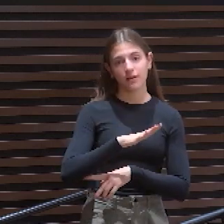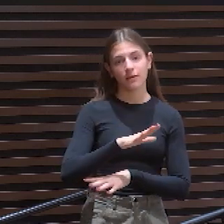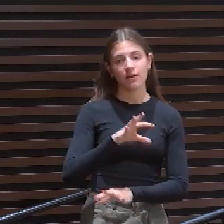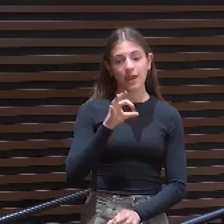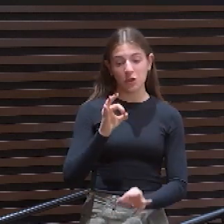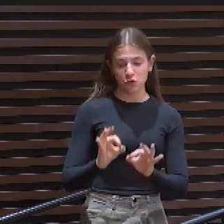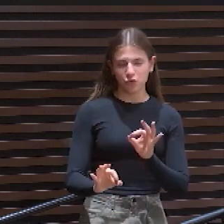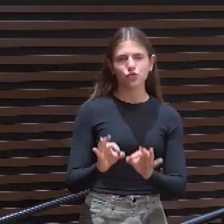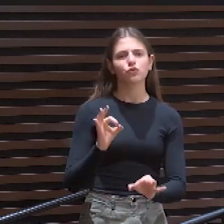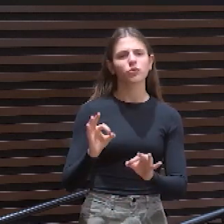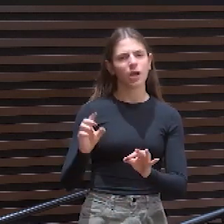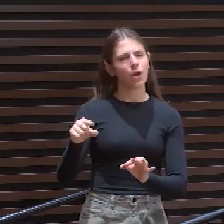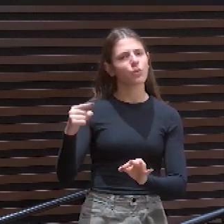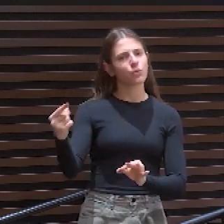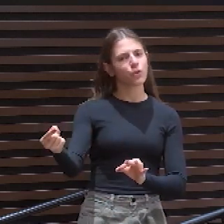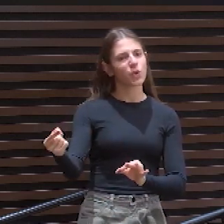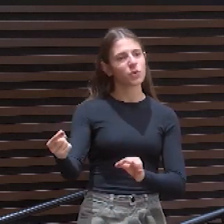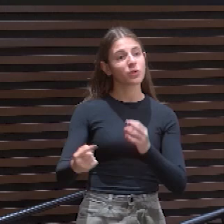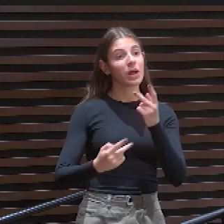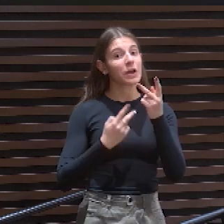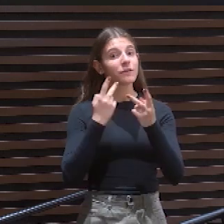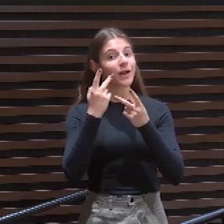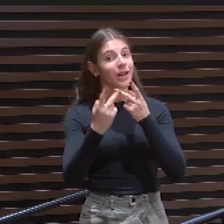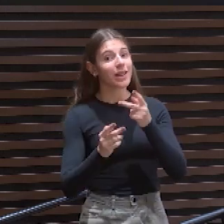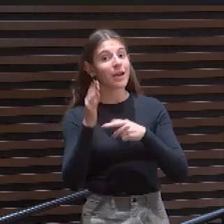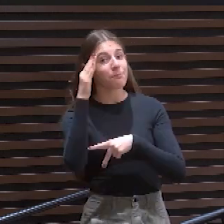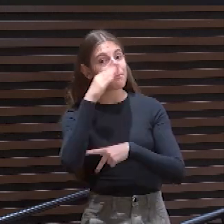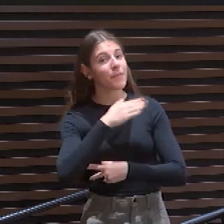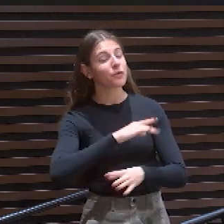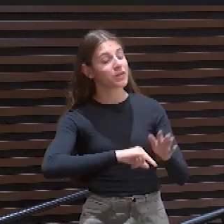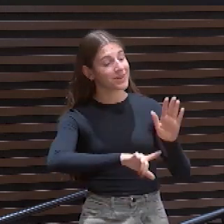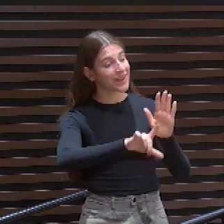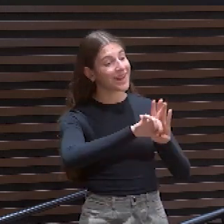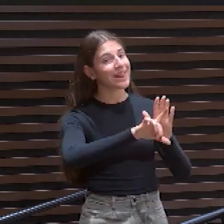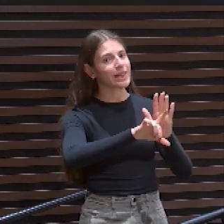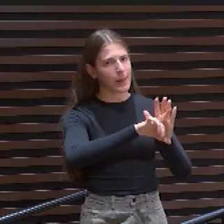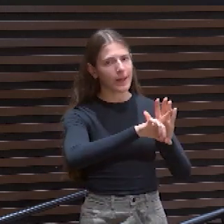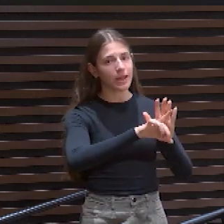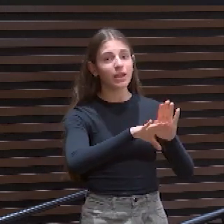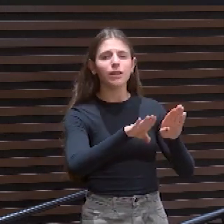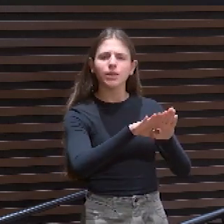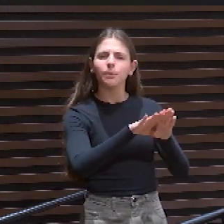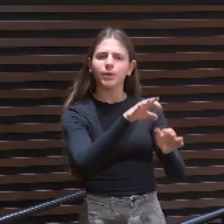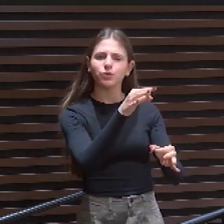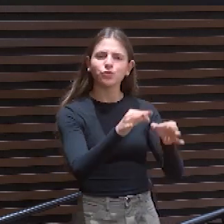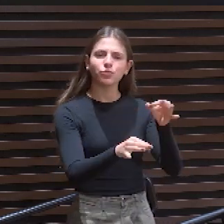julgar o irmão, falar mal da lei e julgar a lei.